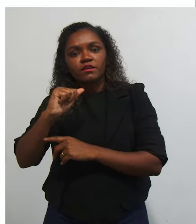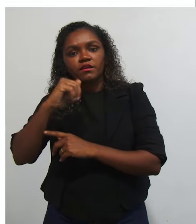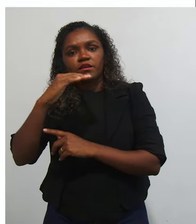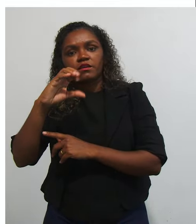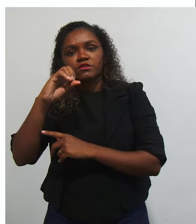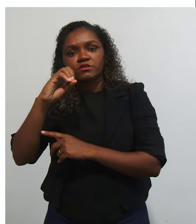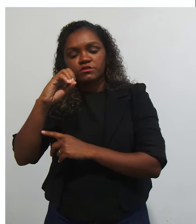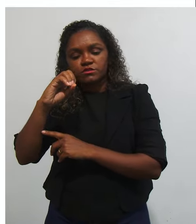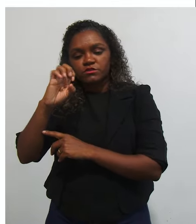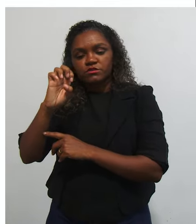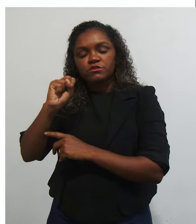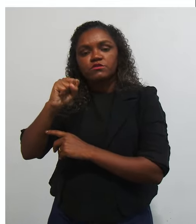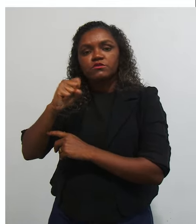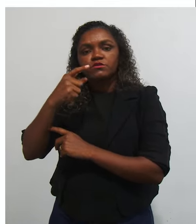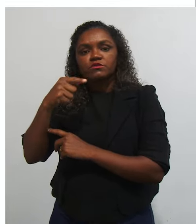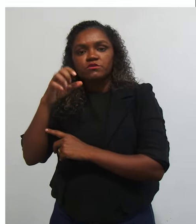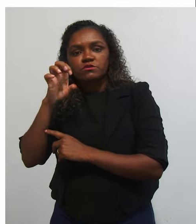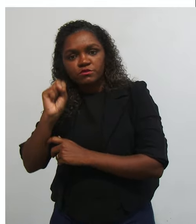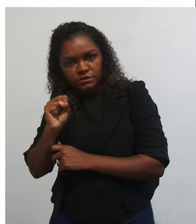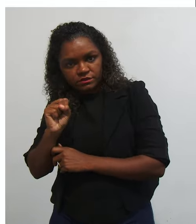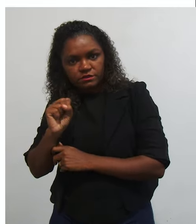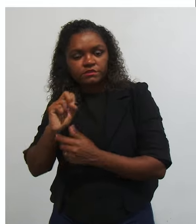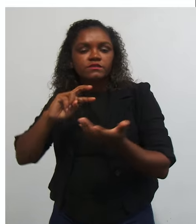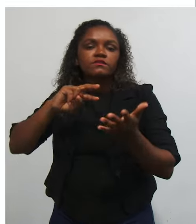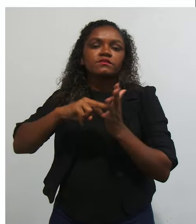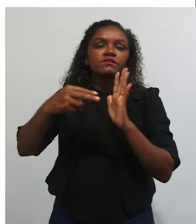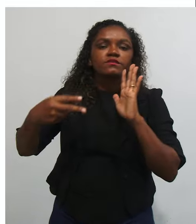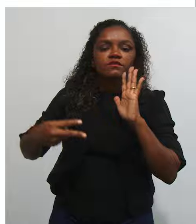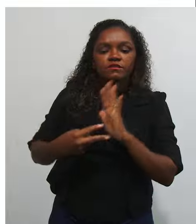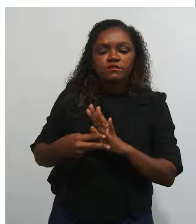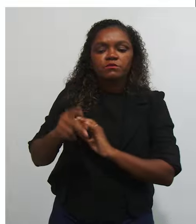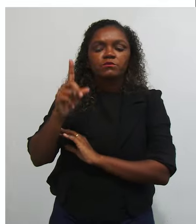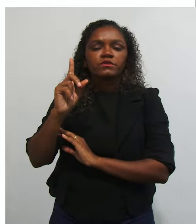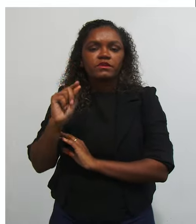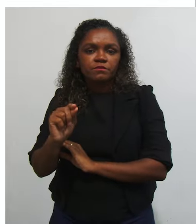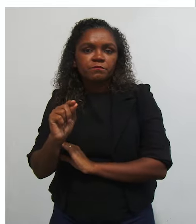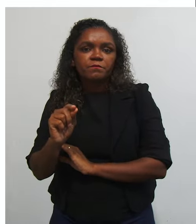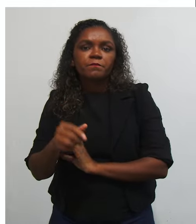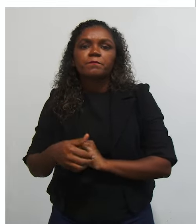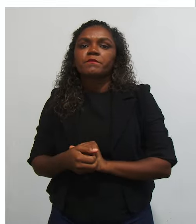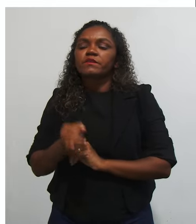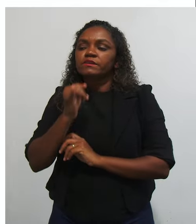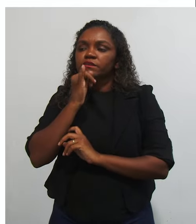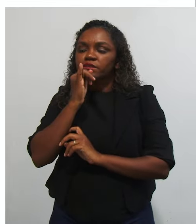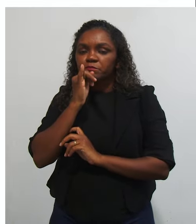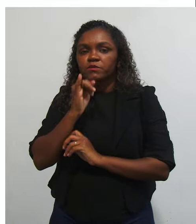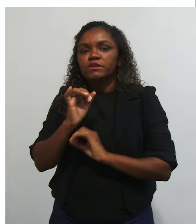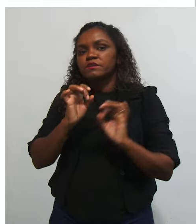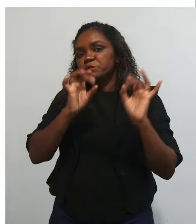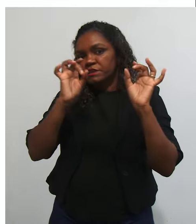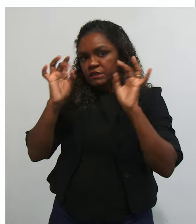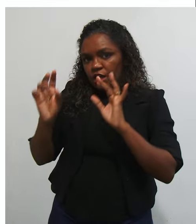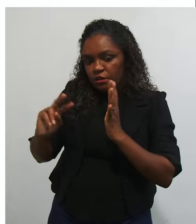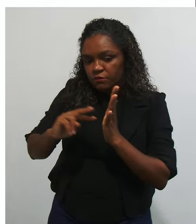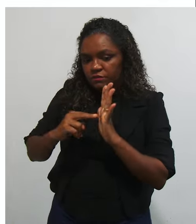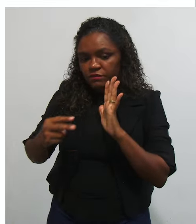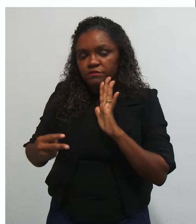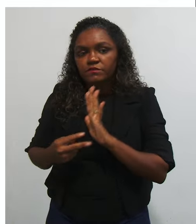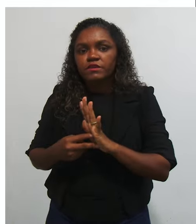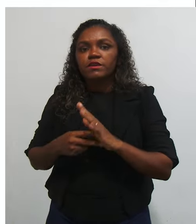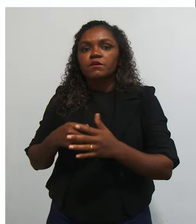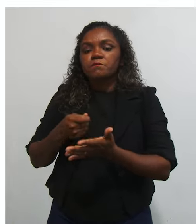enquadram nem em projetos e nem em atividades. As operações especiais são grafadas com início 0 e